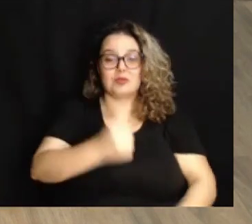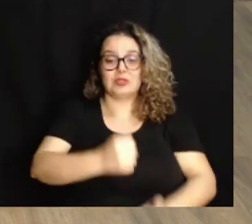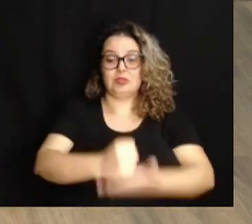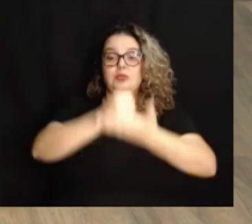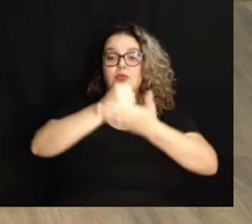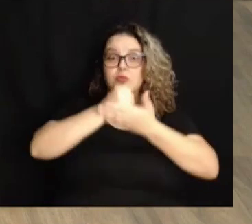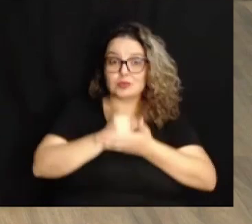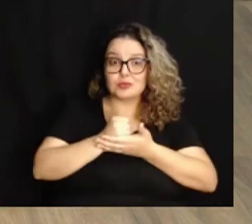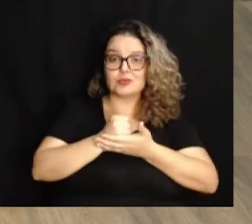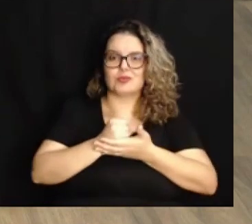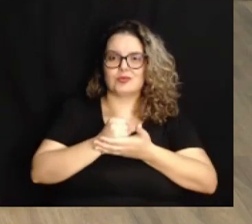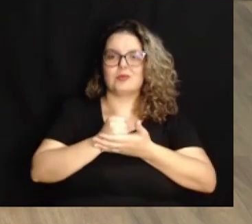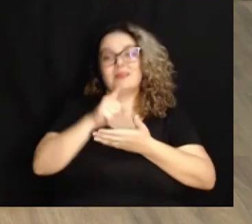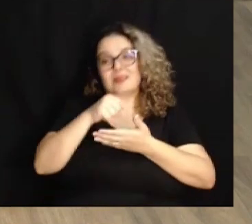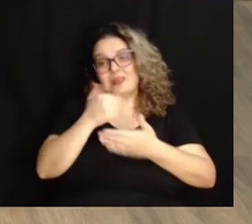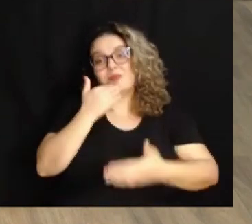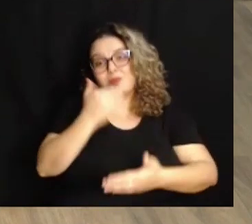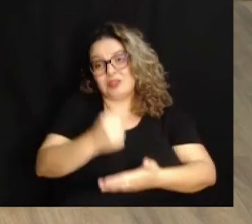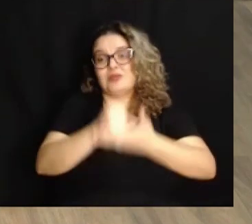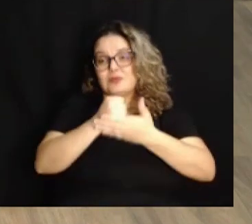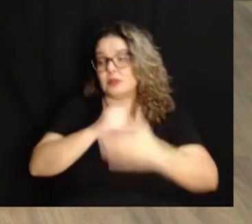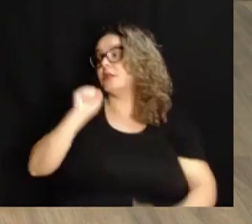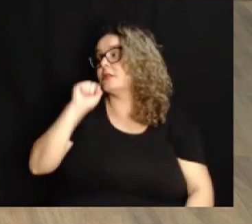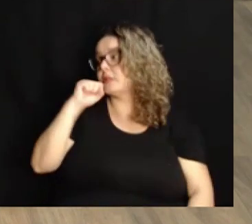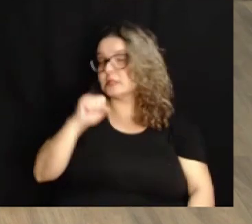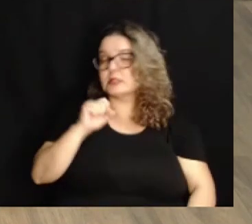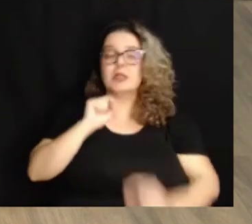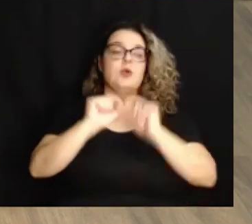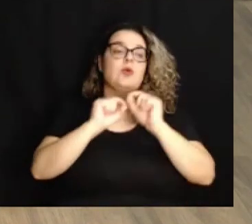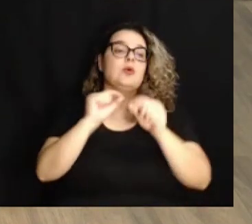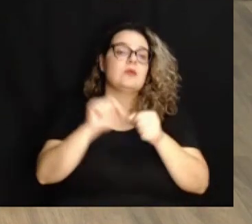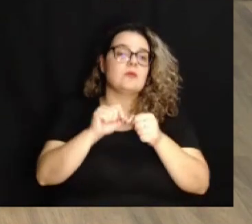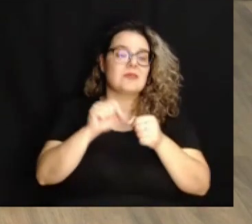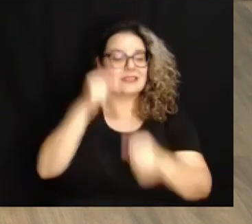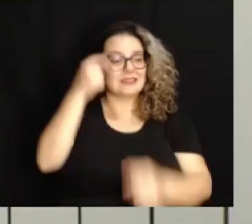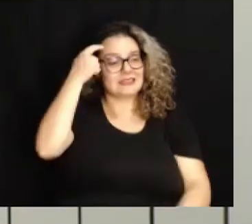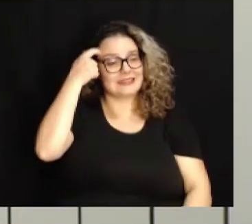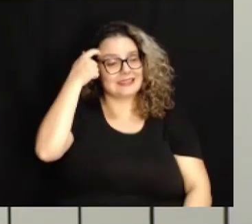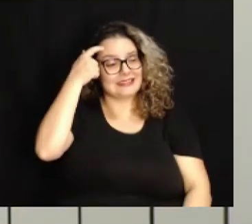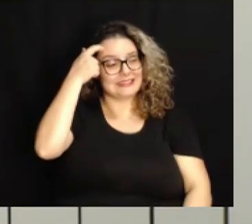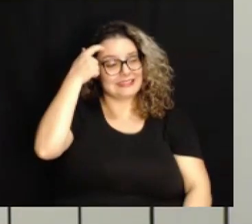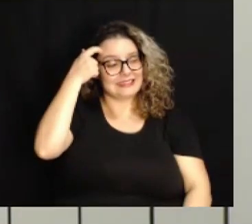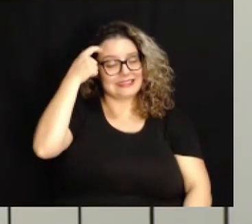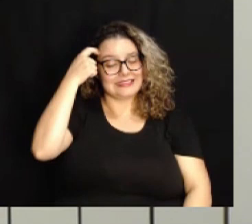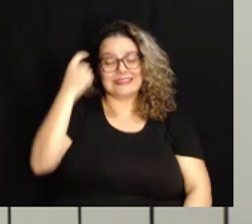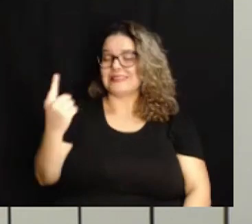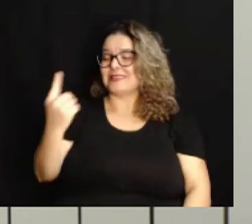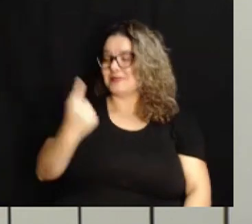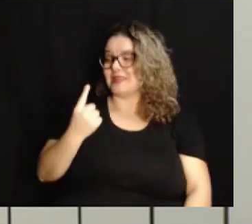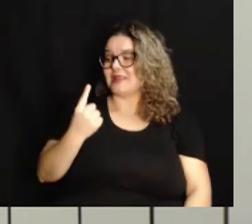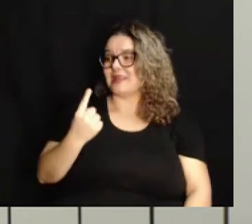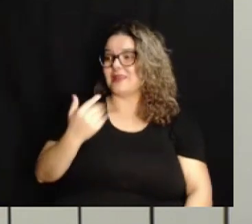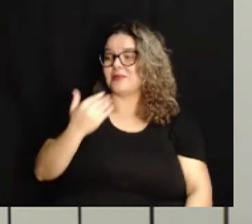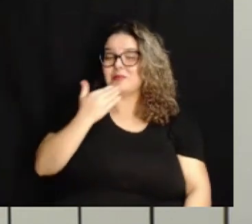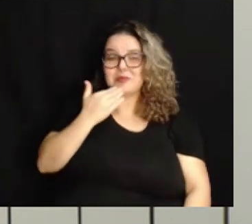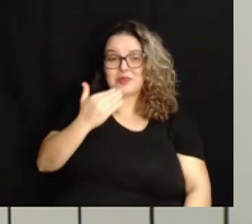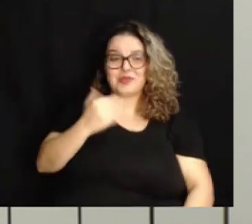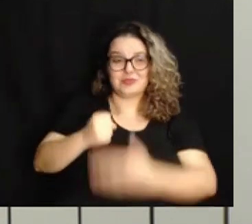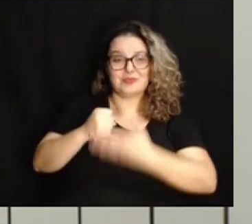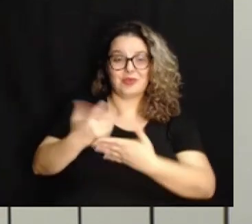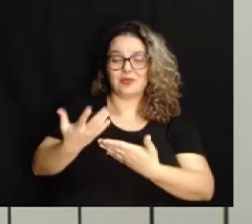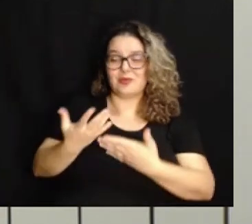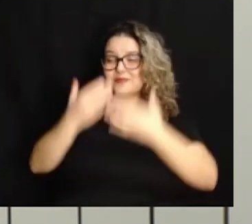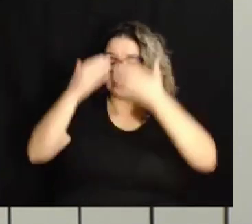de socorro, né? Sim. O que eu devo fazer? Se eu recebo um pedido de ajuda, um pedido de socorro, eu preciso entender que aquela pessoa ela está